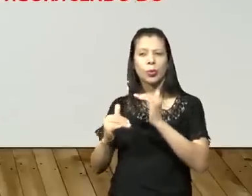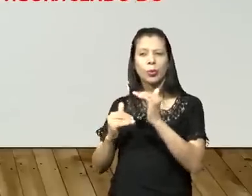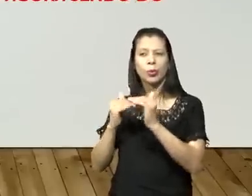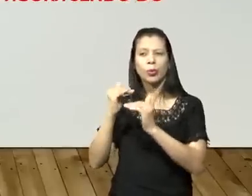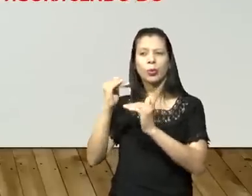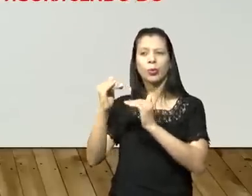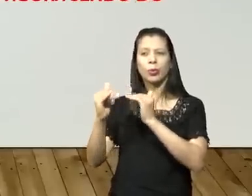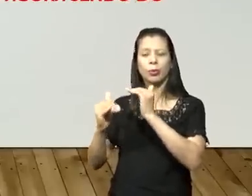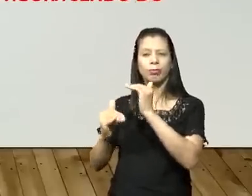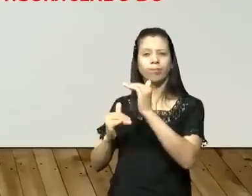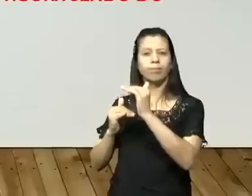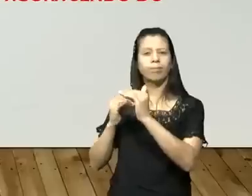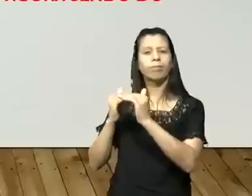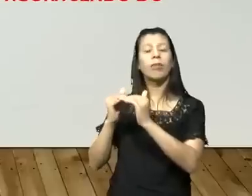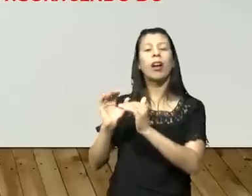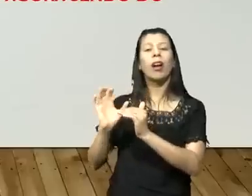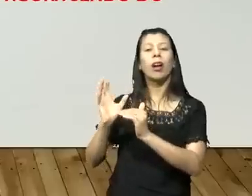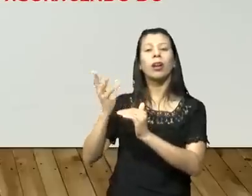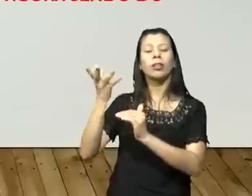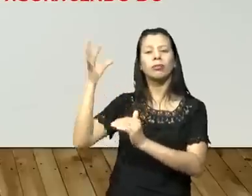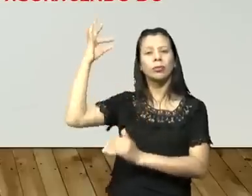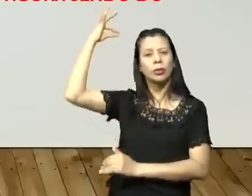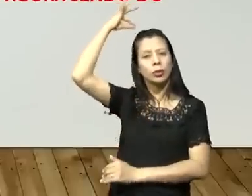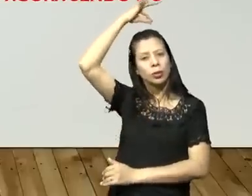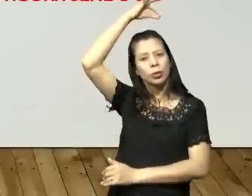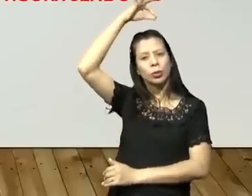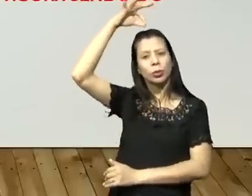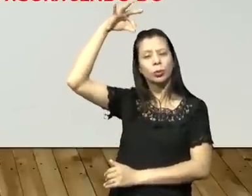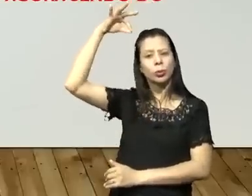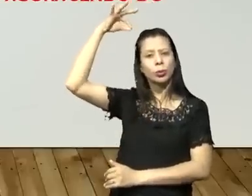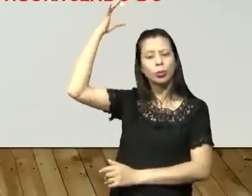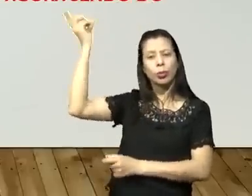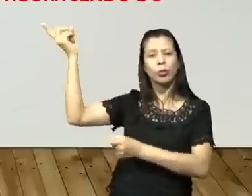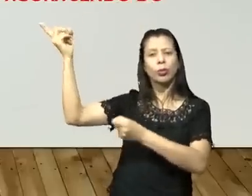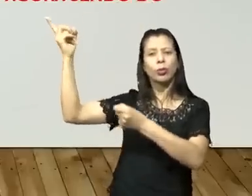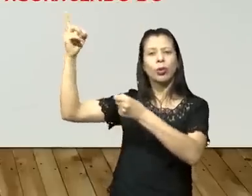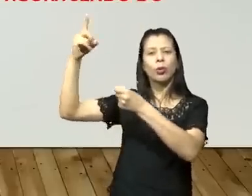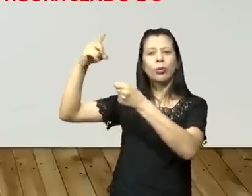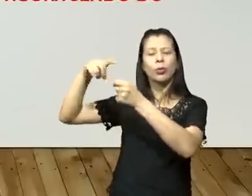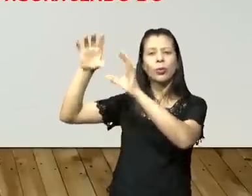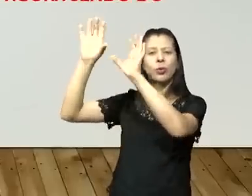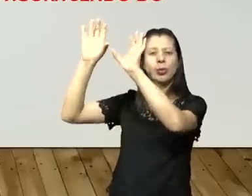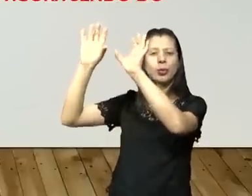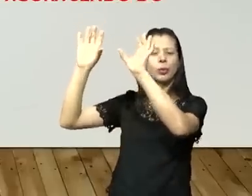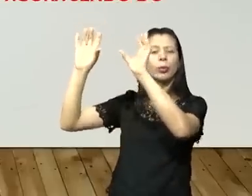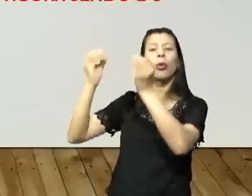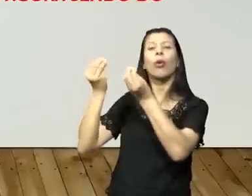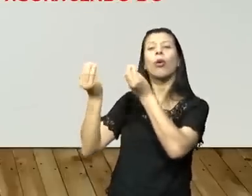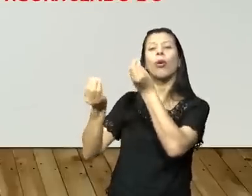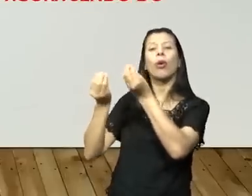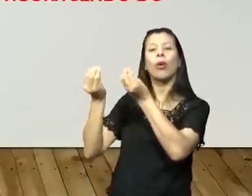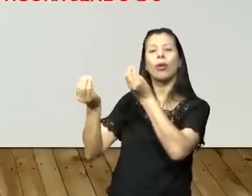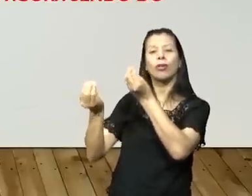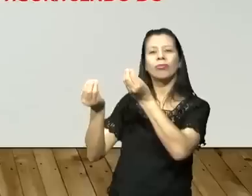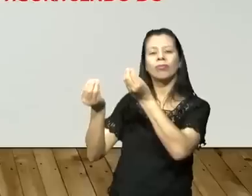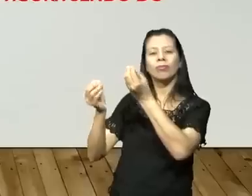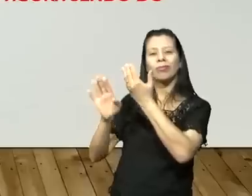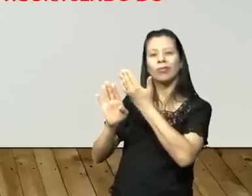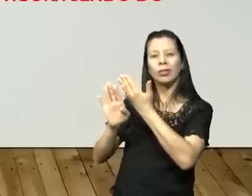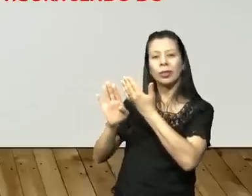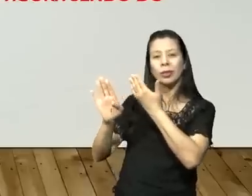seguramente sendo retirado da terra vou retirar pragas coronavírus